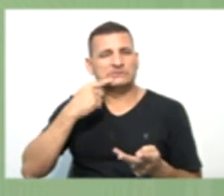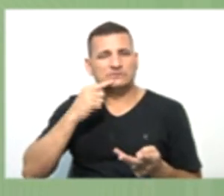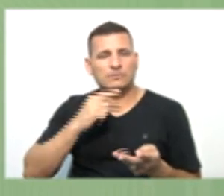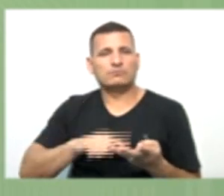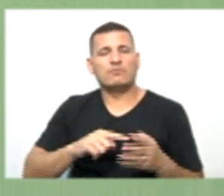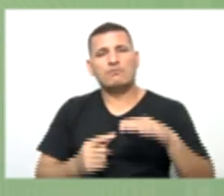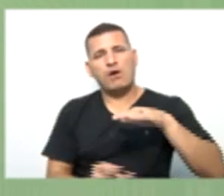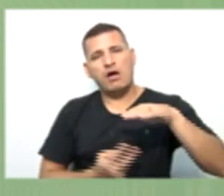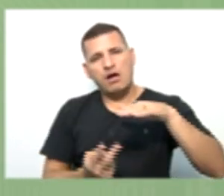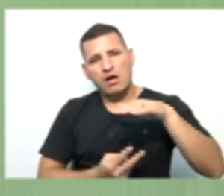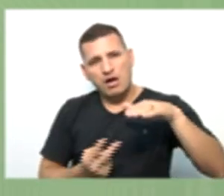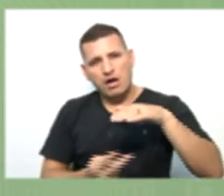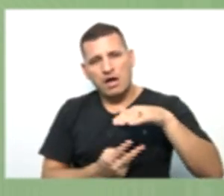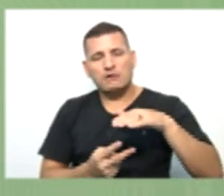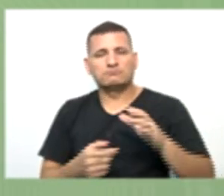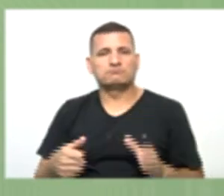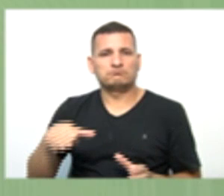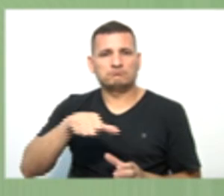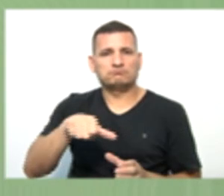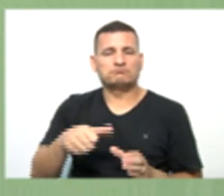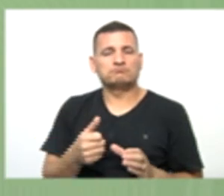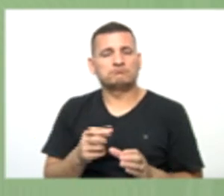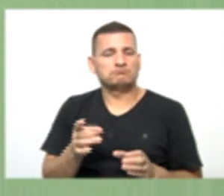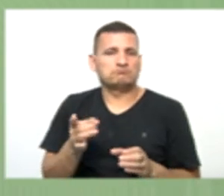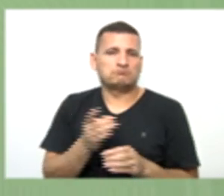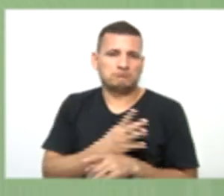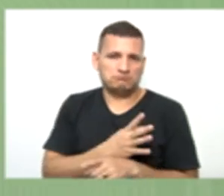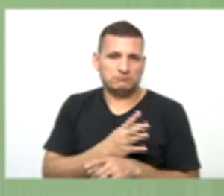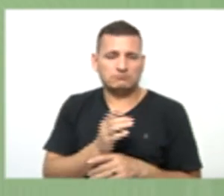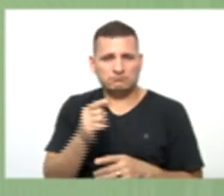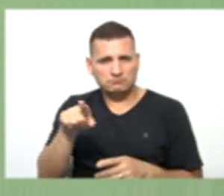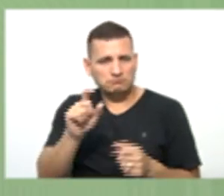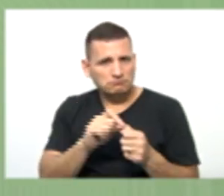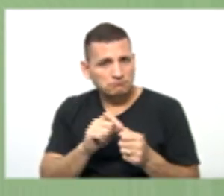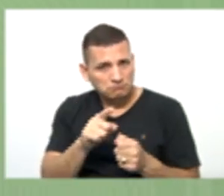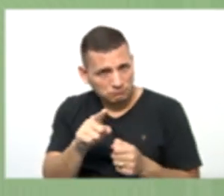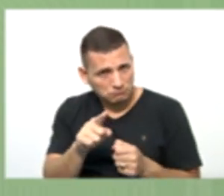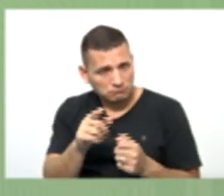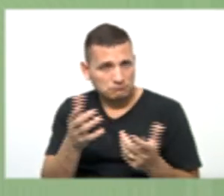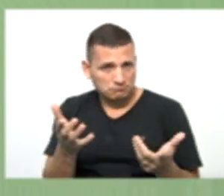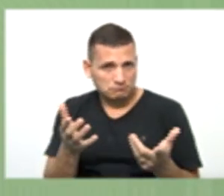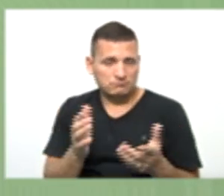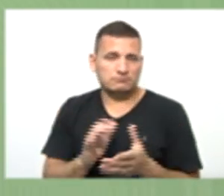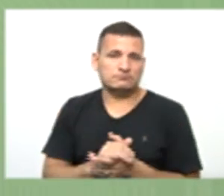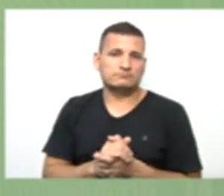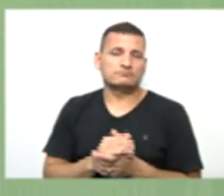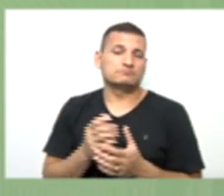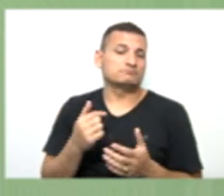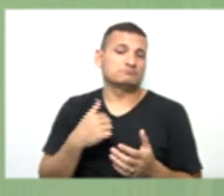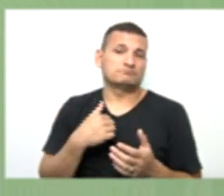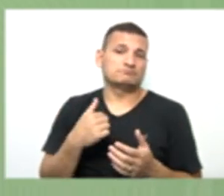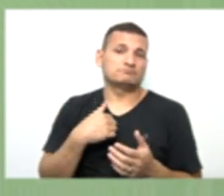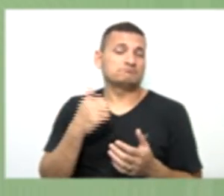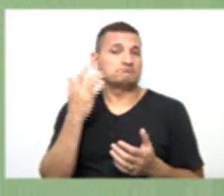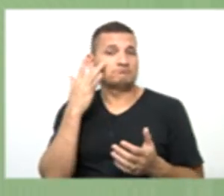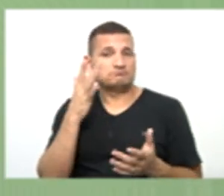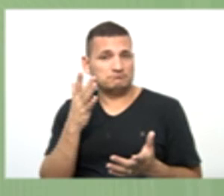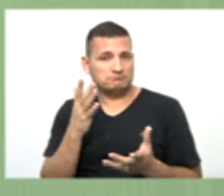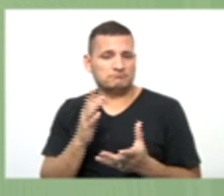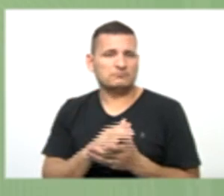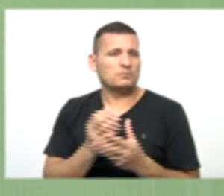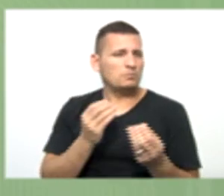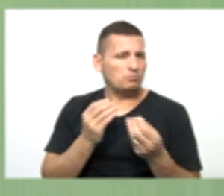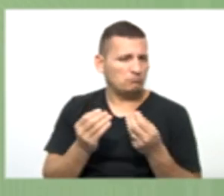tudo no liquidificador e pronto. Faria essa receita, professora? Não sei, hein?